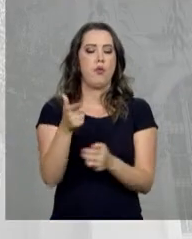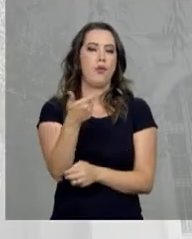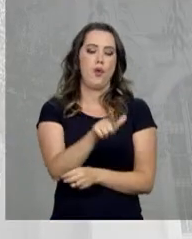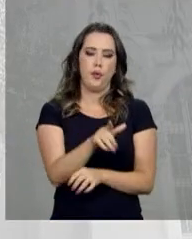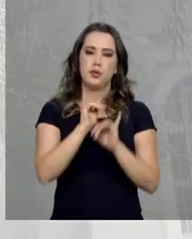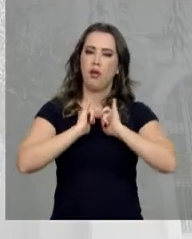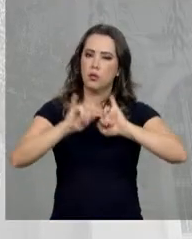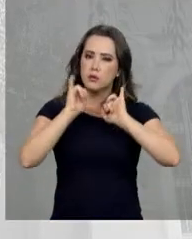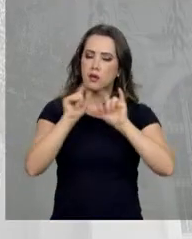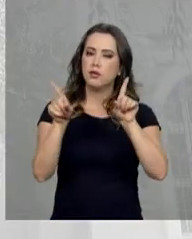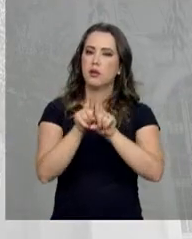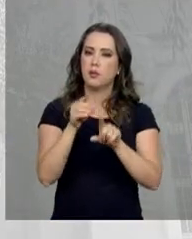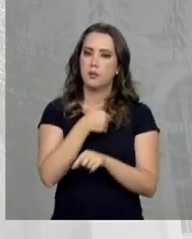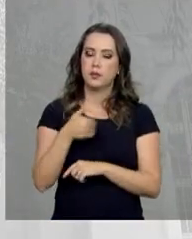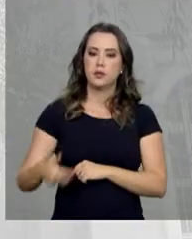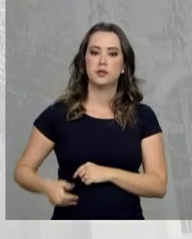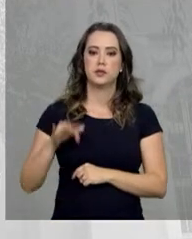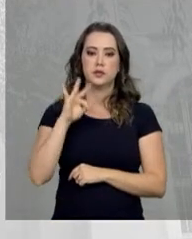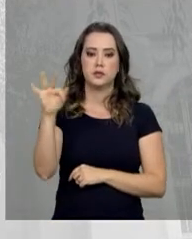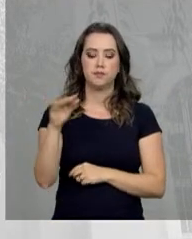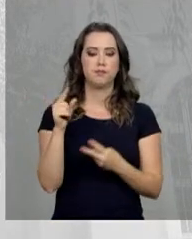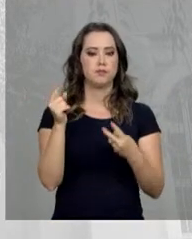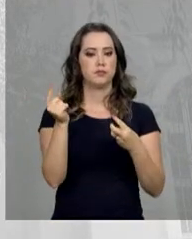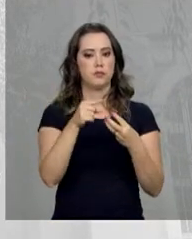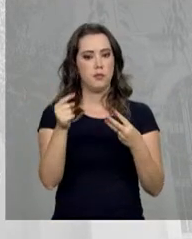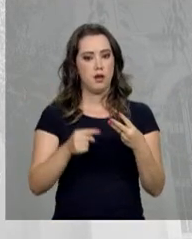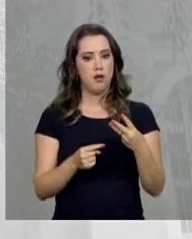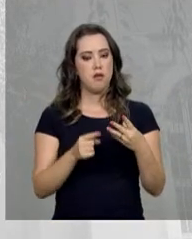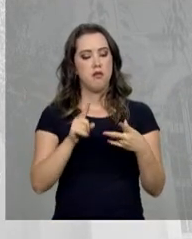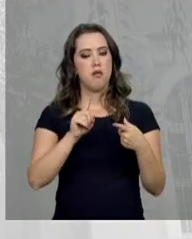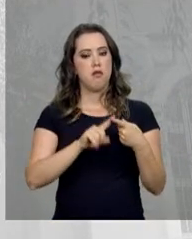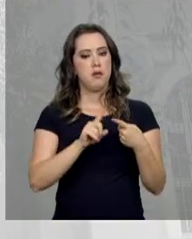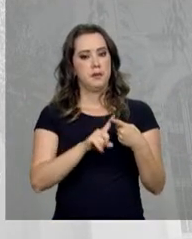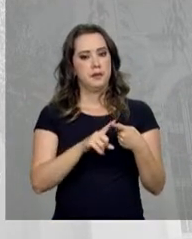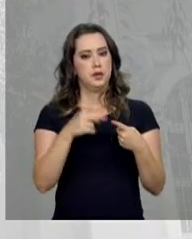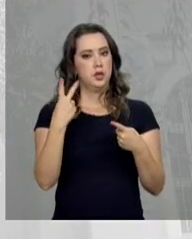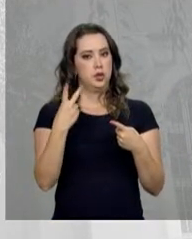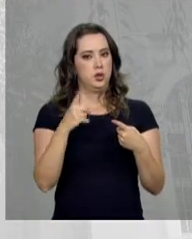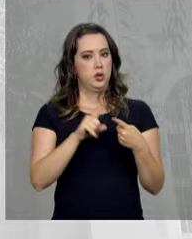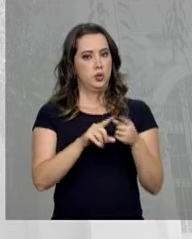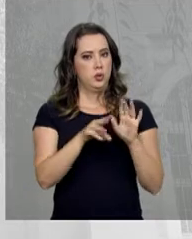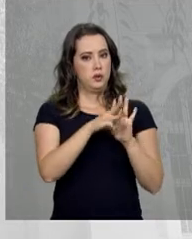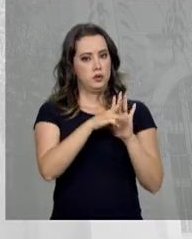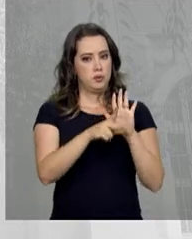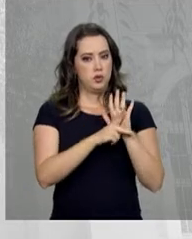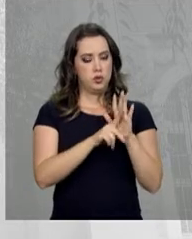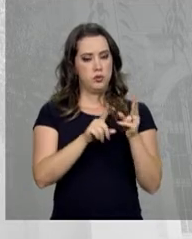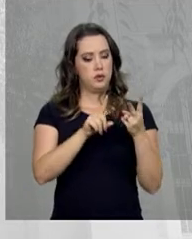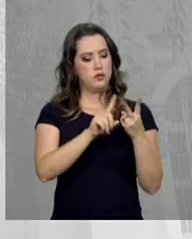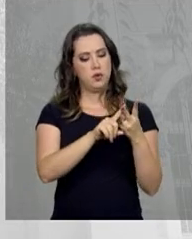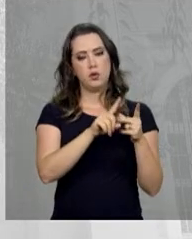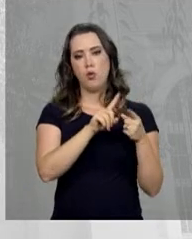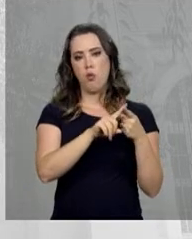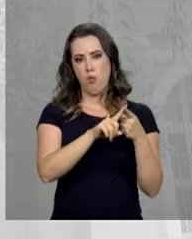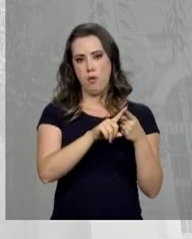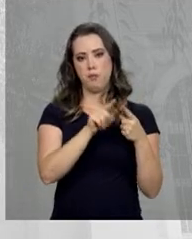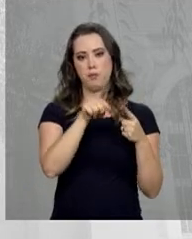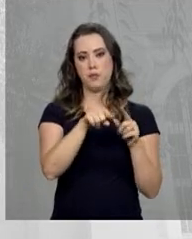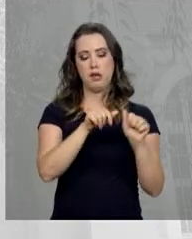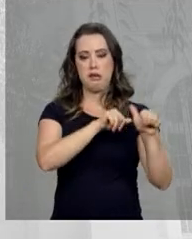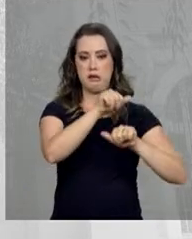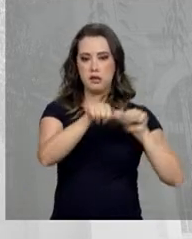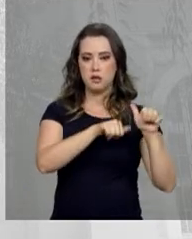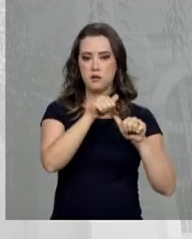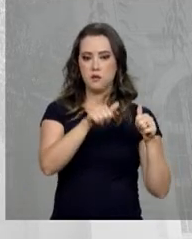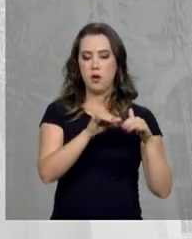anunciadas pelo governo federal dentre elas está a edição de duas medidas provisórias uma transforma o instituto brasileiro